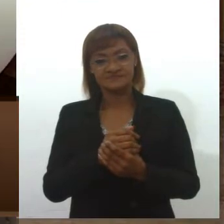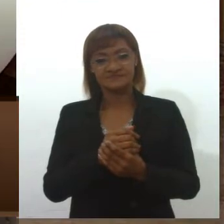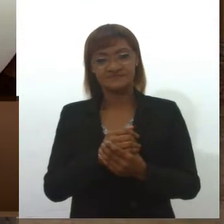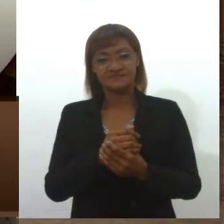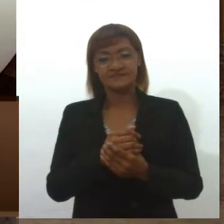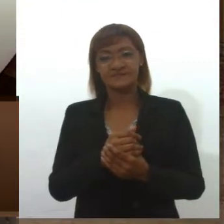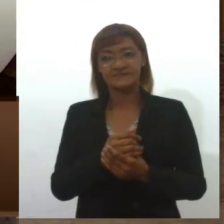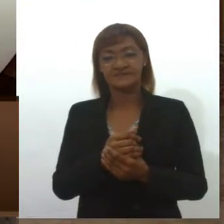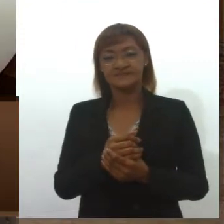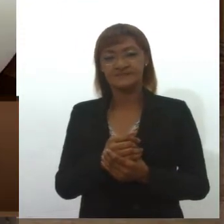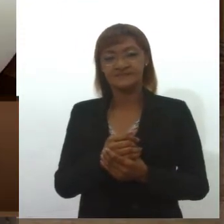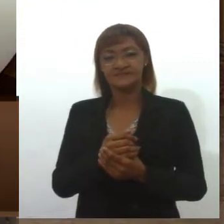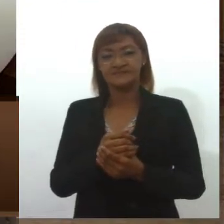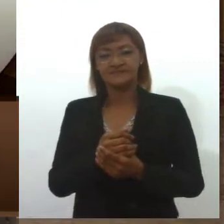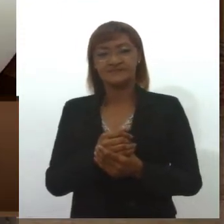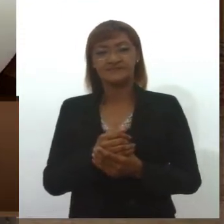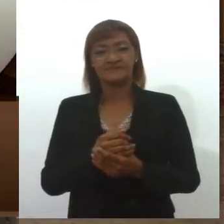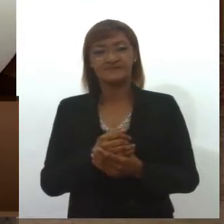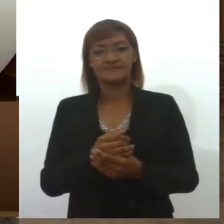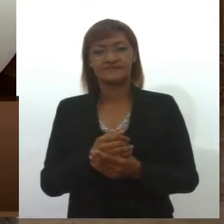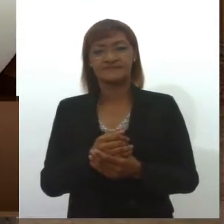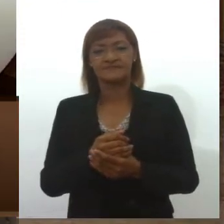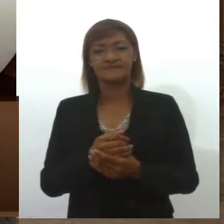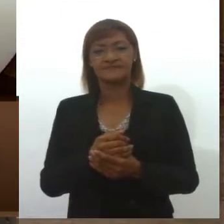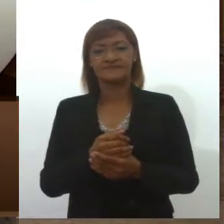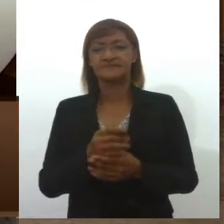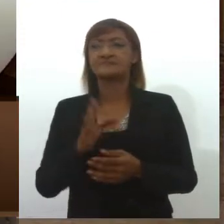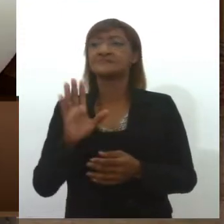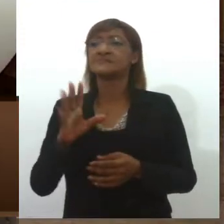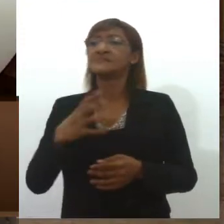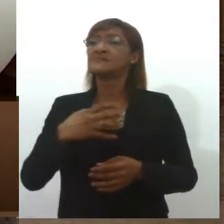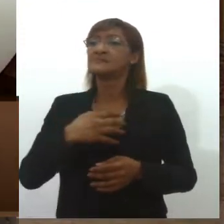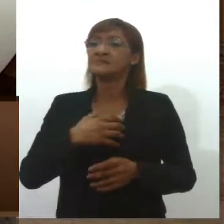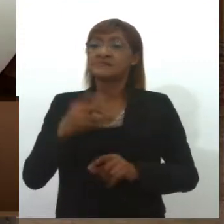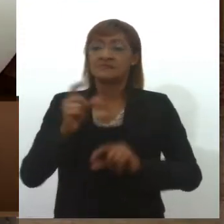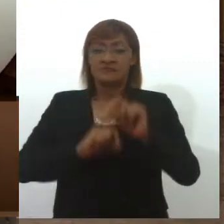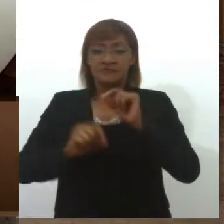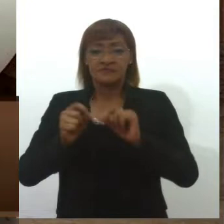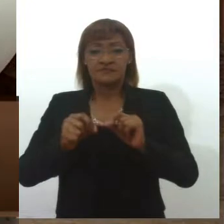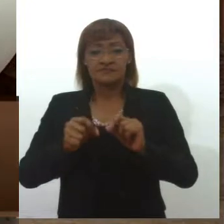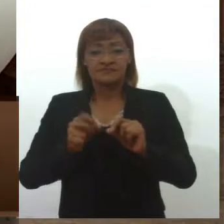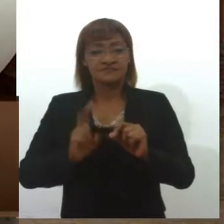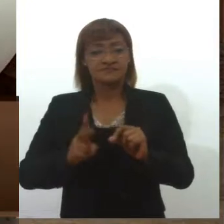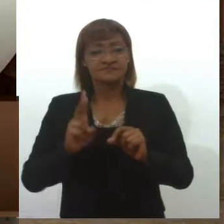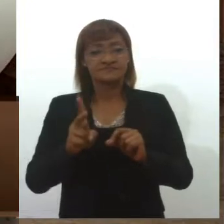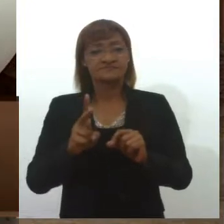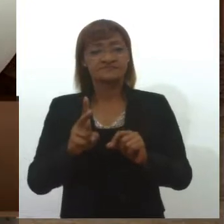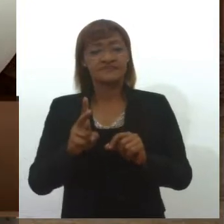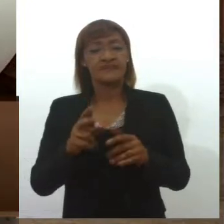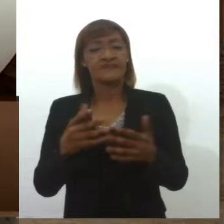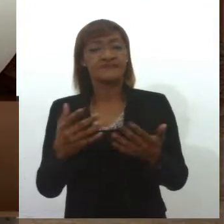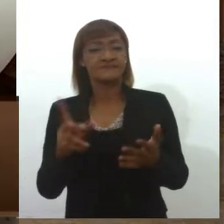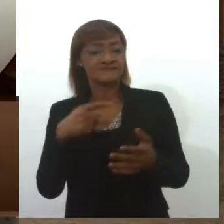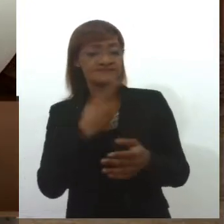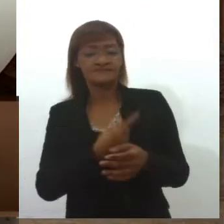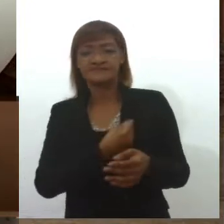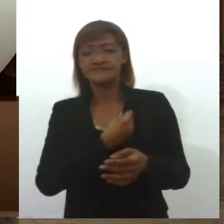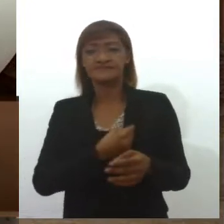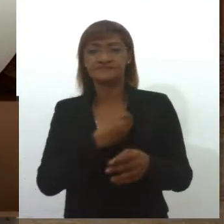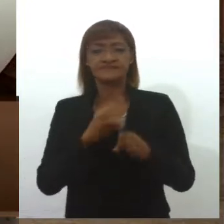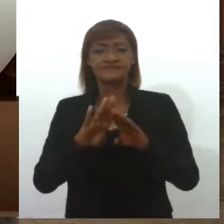E aí há uma sensação de que nós vivemos o tempo inteiro na mão de vilões, né? De